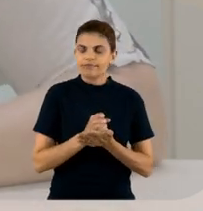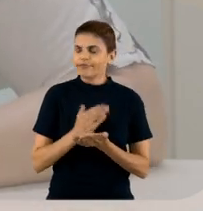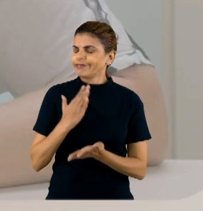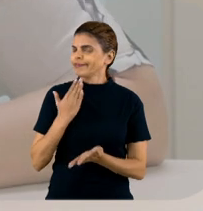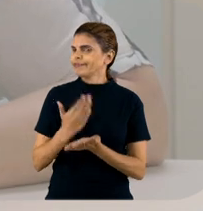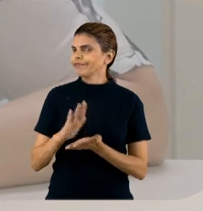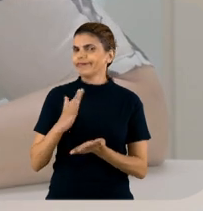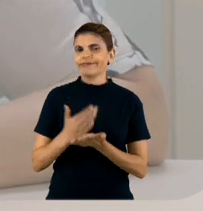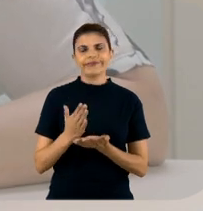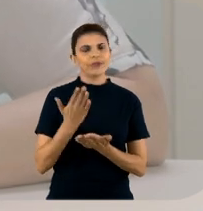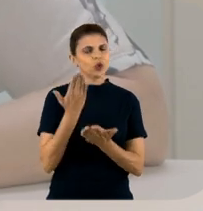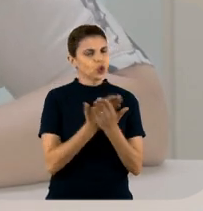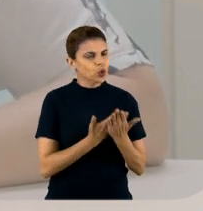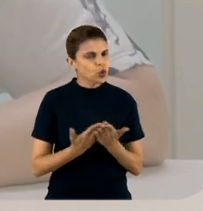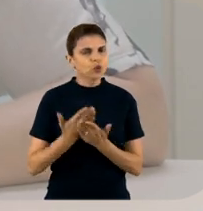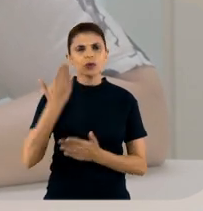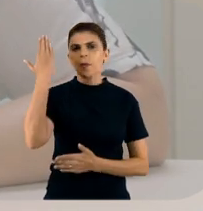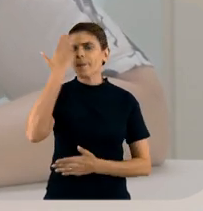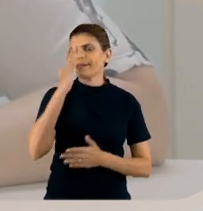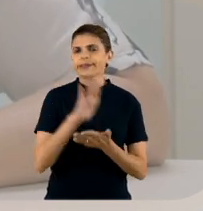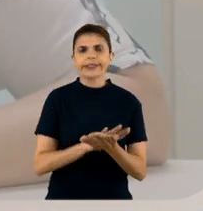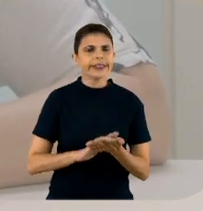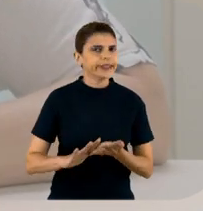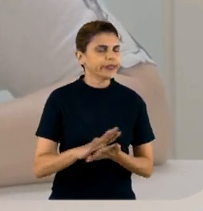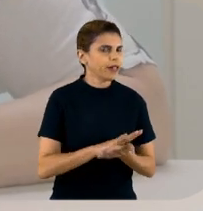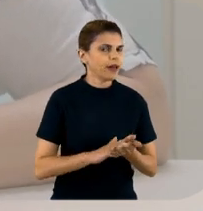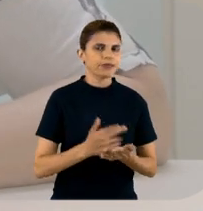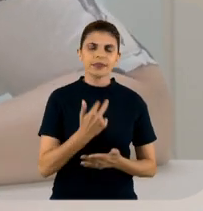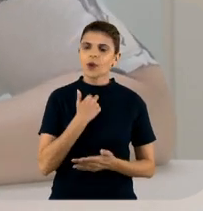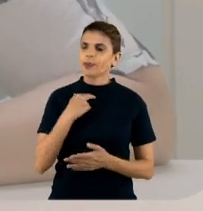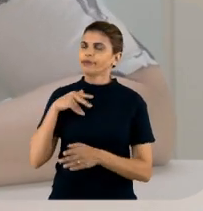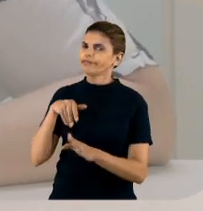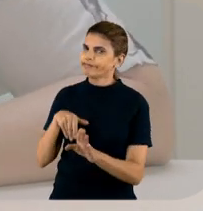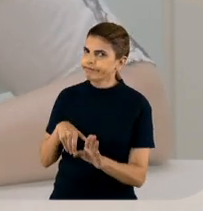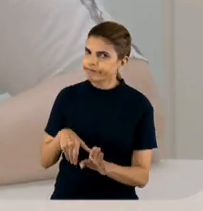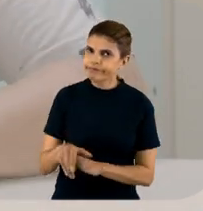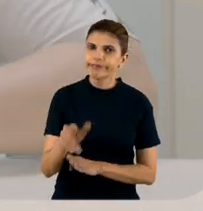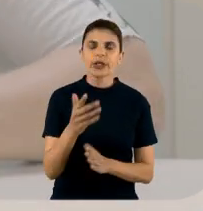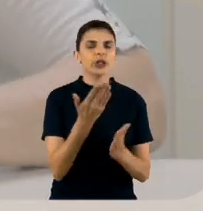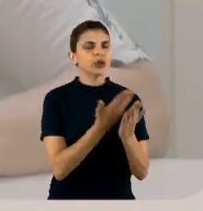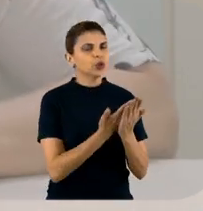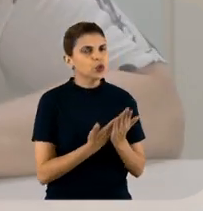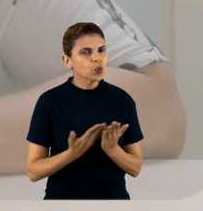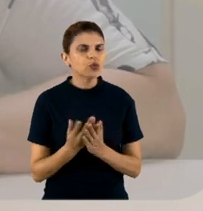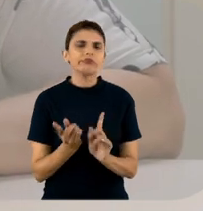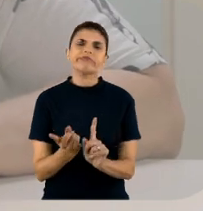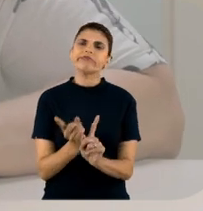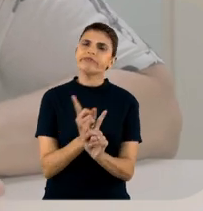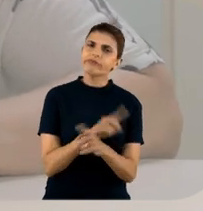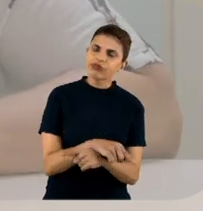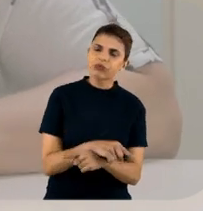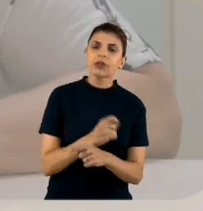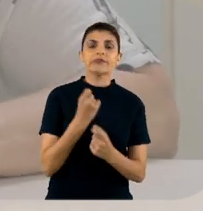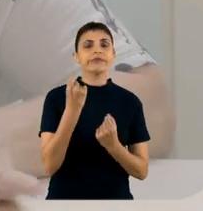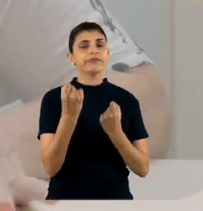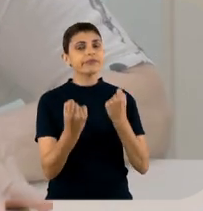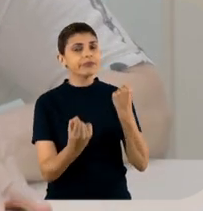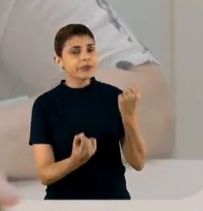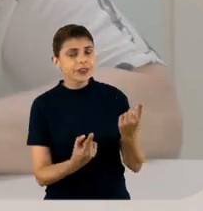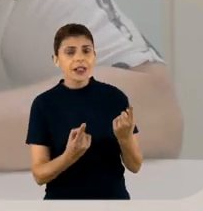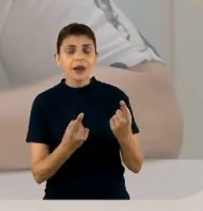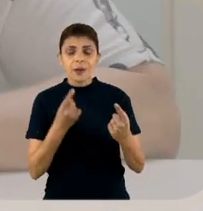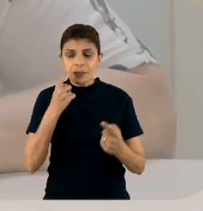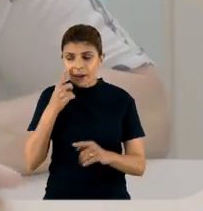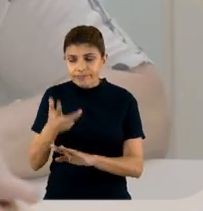mas não tem nenhum estudo Clínico com invermectina não dá pra gente recomendar isso né O estudo é totalmente em bancado em